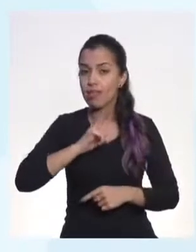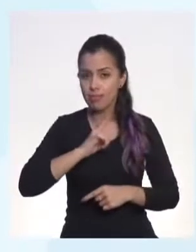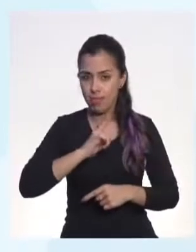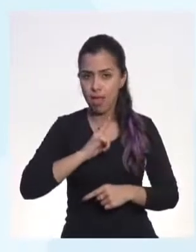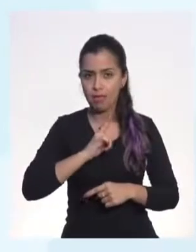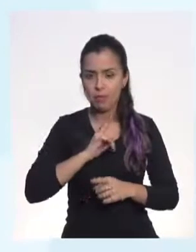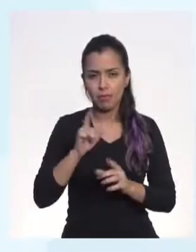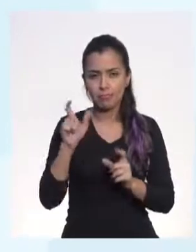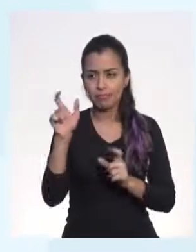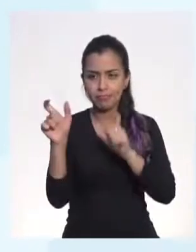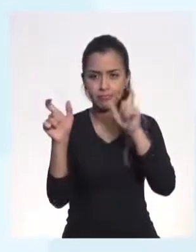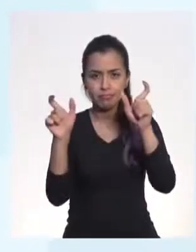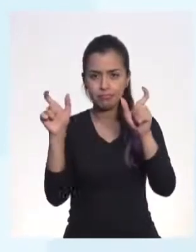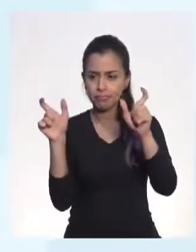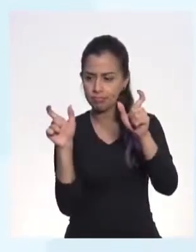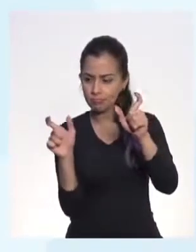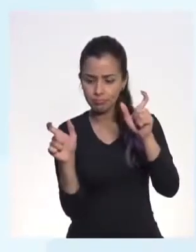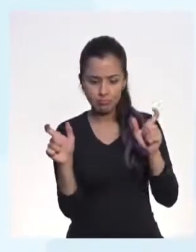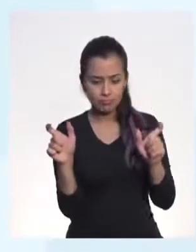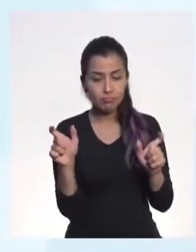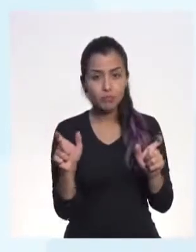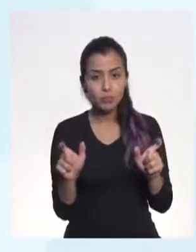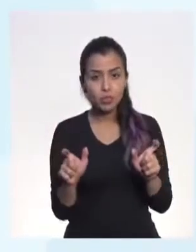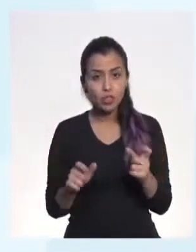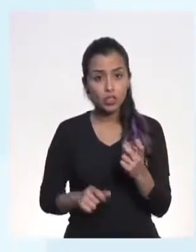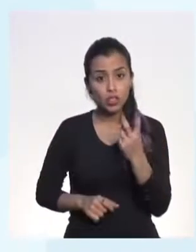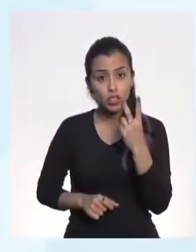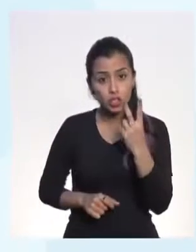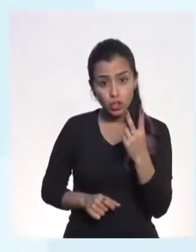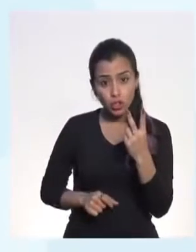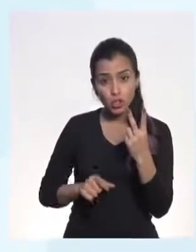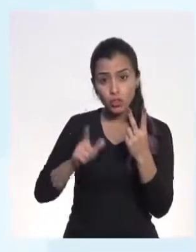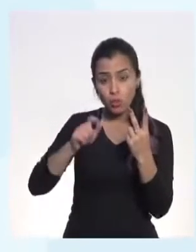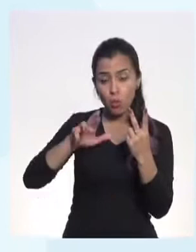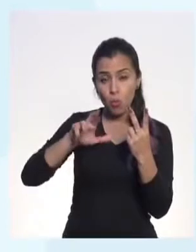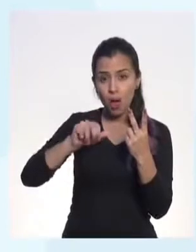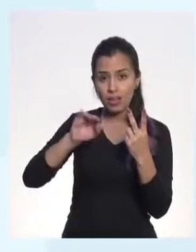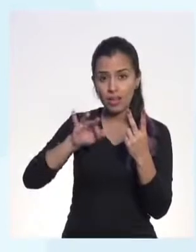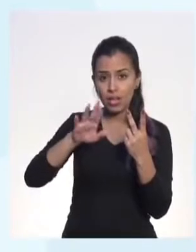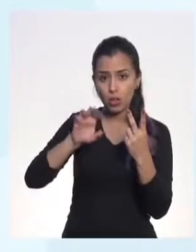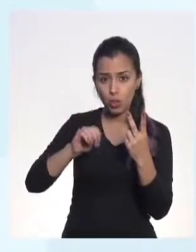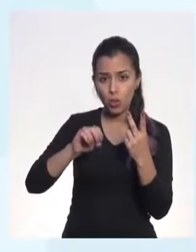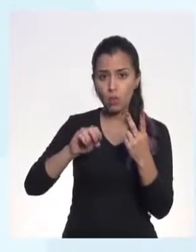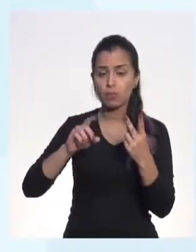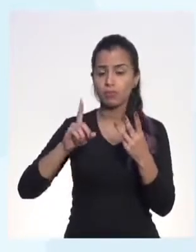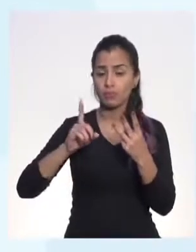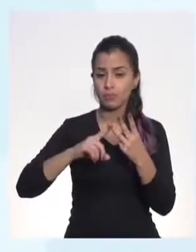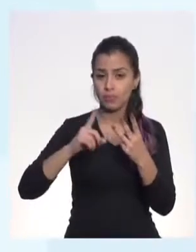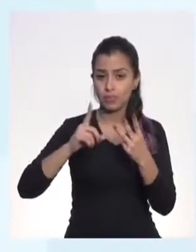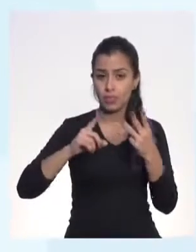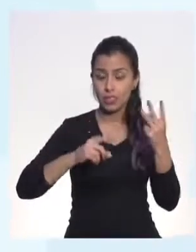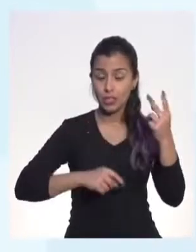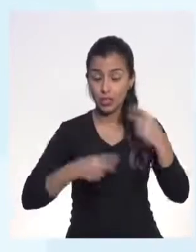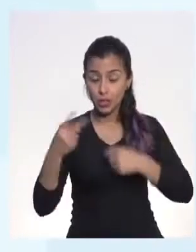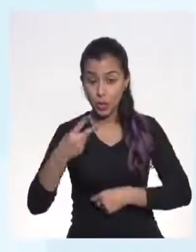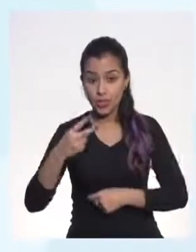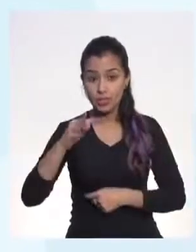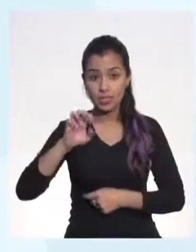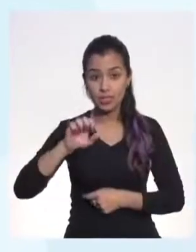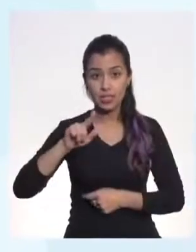das palavras ele cria dois quartetos e dois tercetos o que são os quartetos eu tenho aqui ó